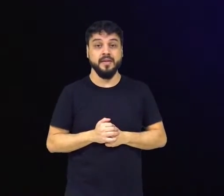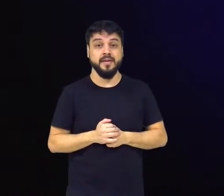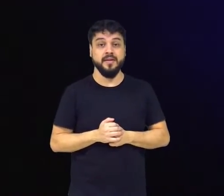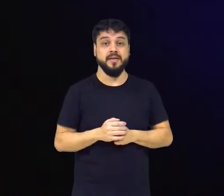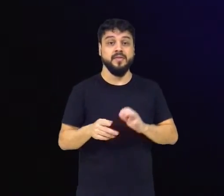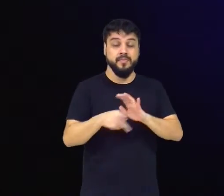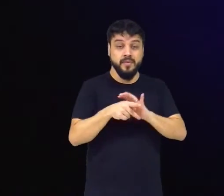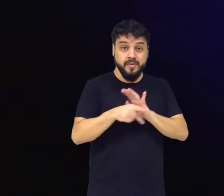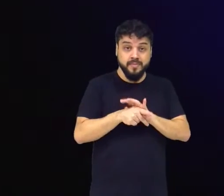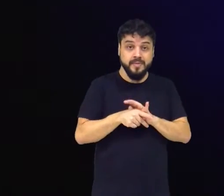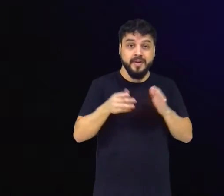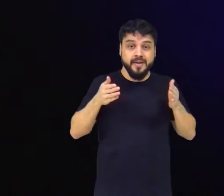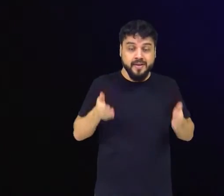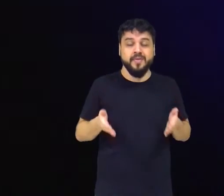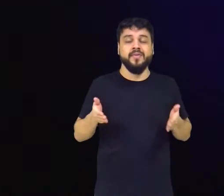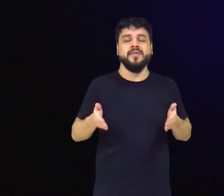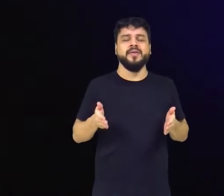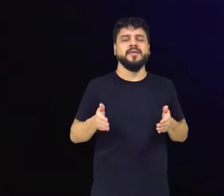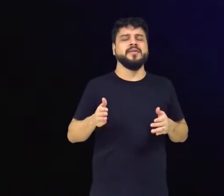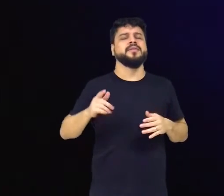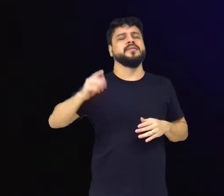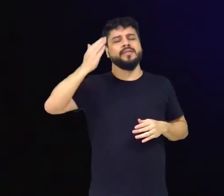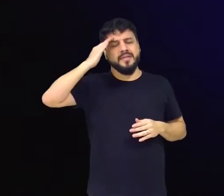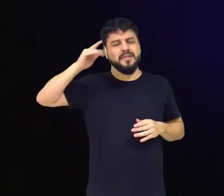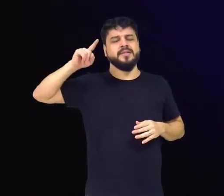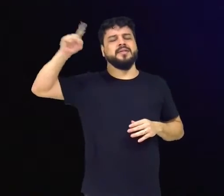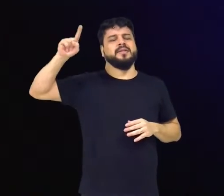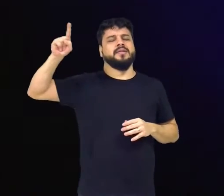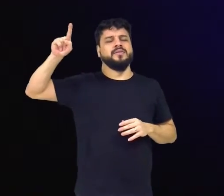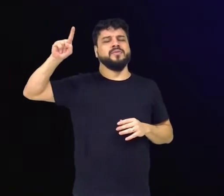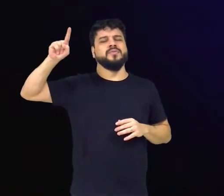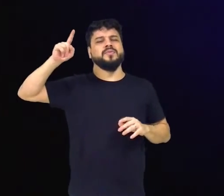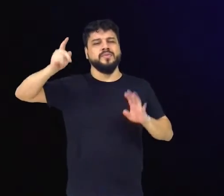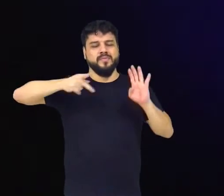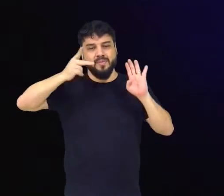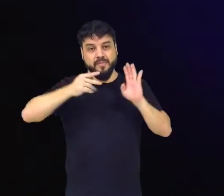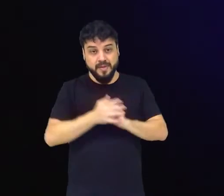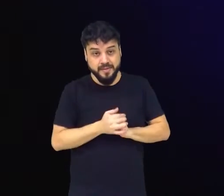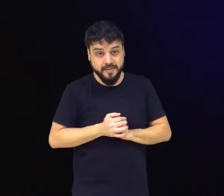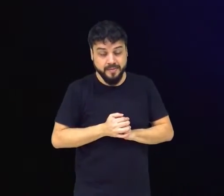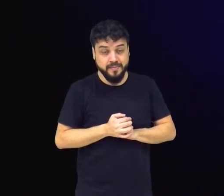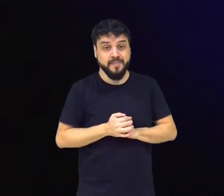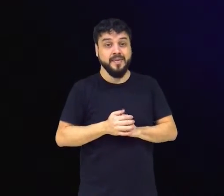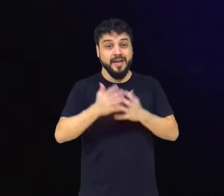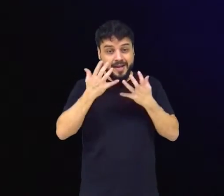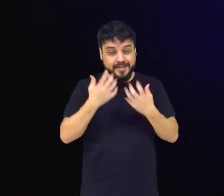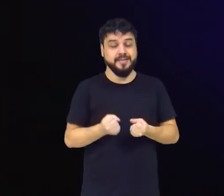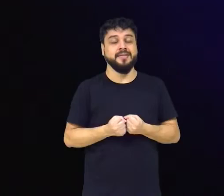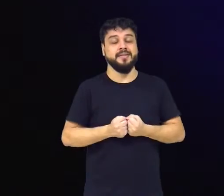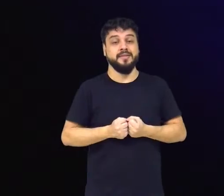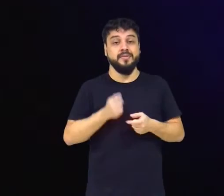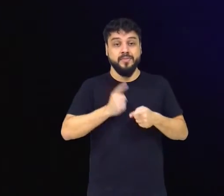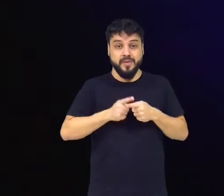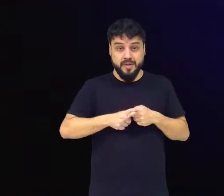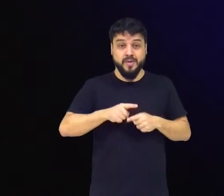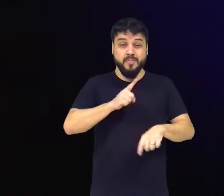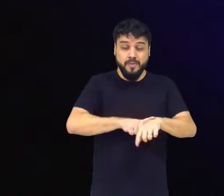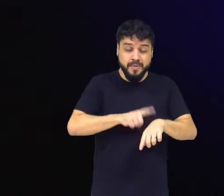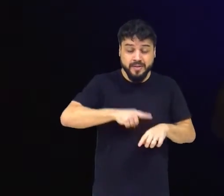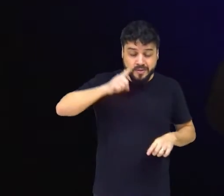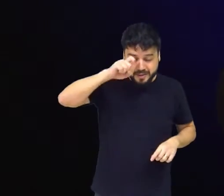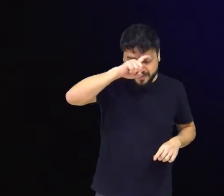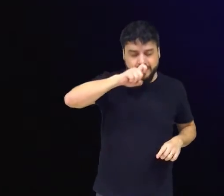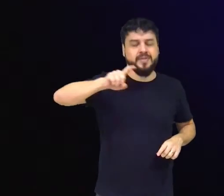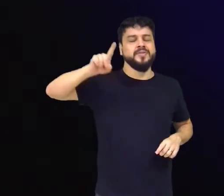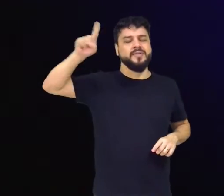console-se em Deus, em suas promessas, porque elas dão conta de que os tempos difíceis estão contados pelas mãos do Senhor. Ou